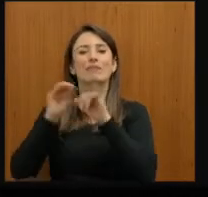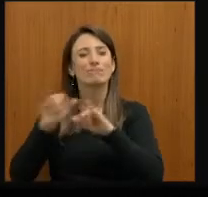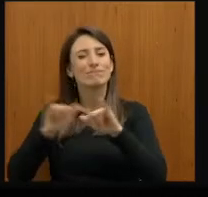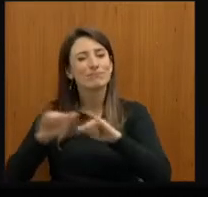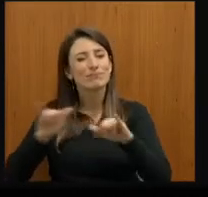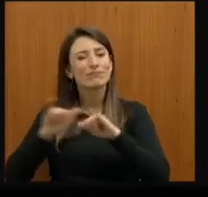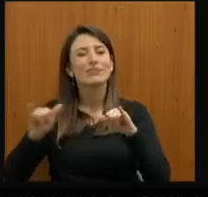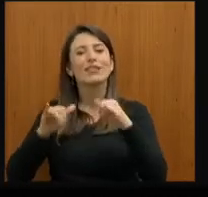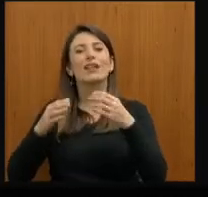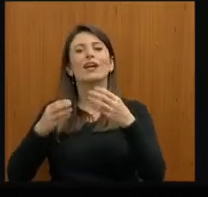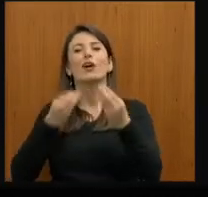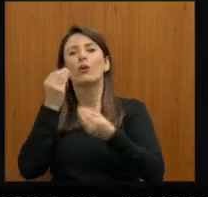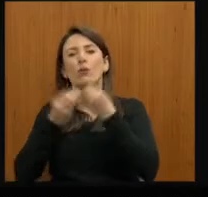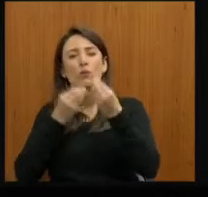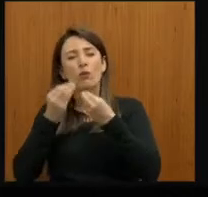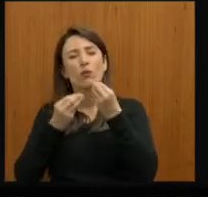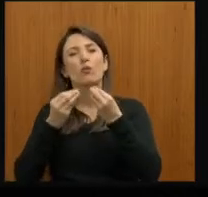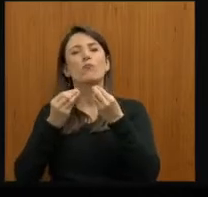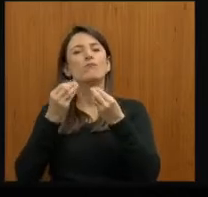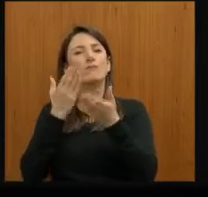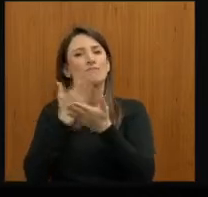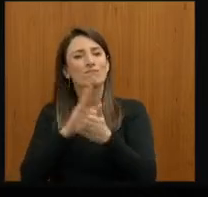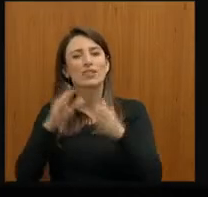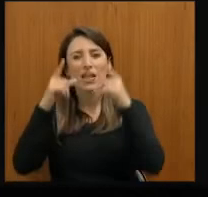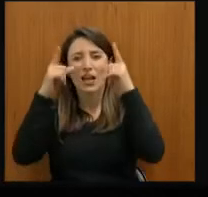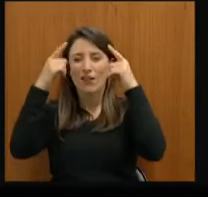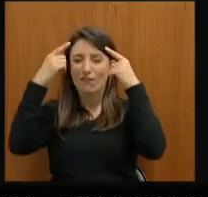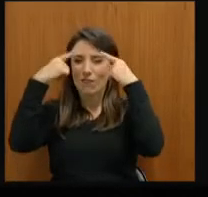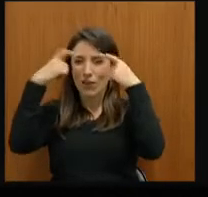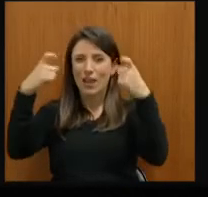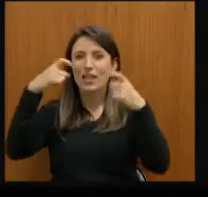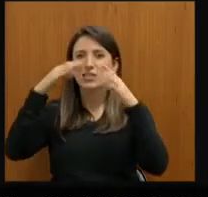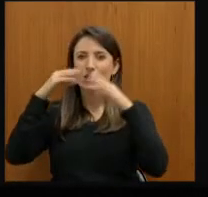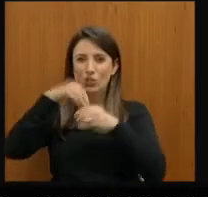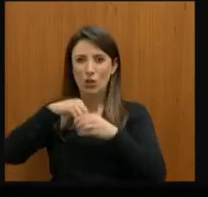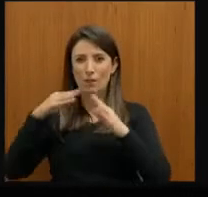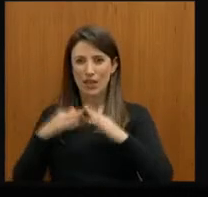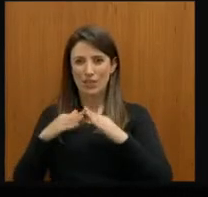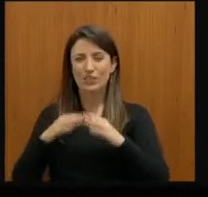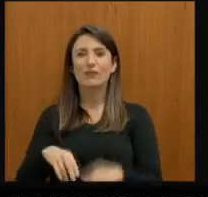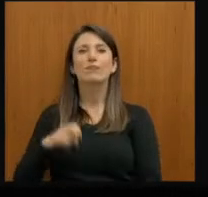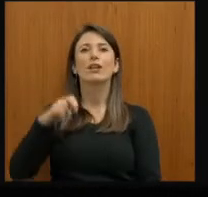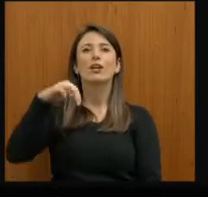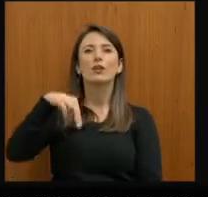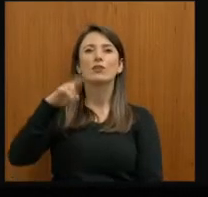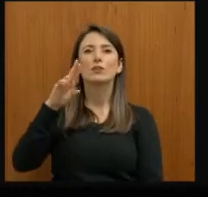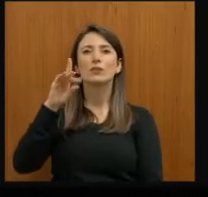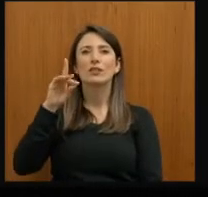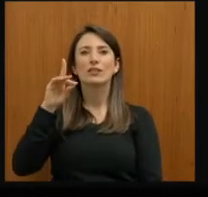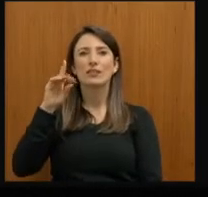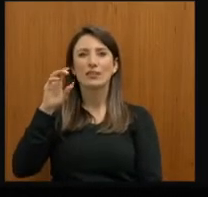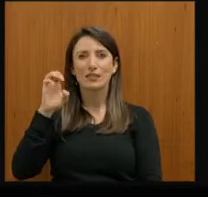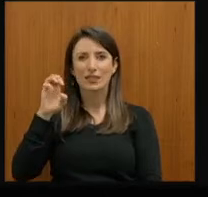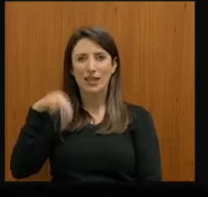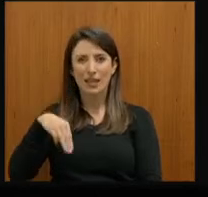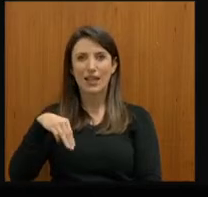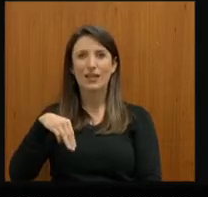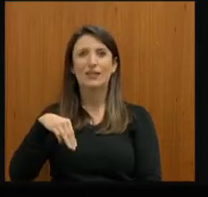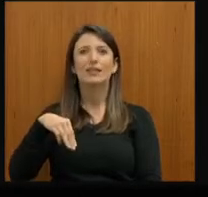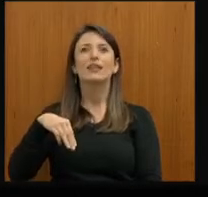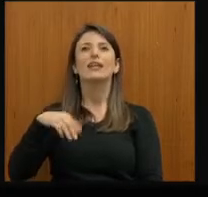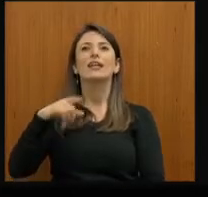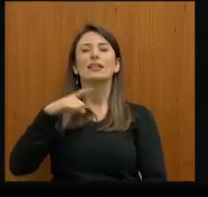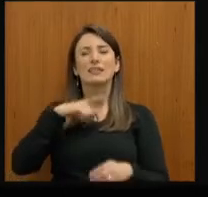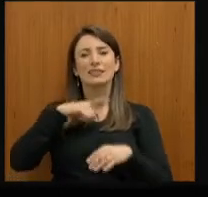e os modens em Minas Gerais existem a linguagem tem as comarcas onde é que tem